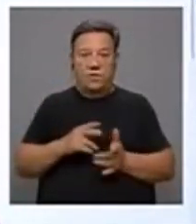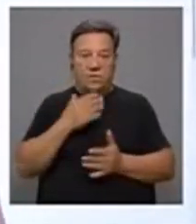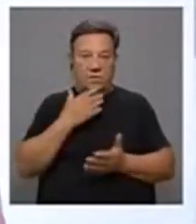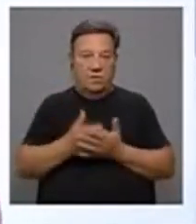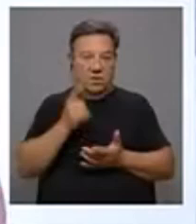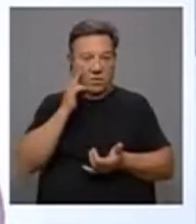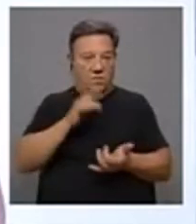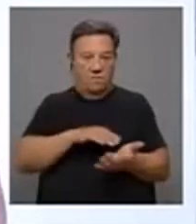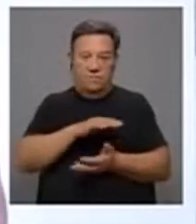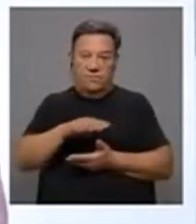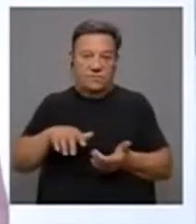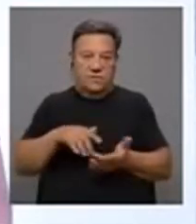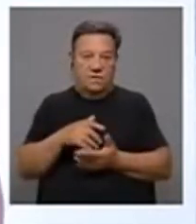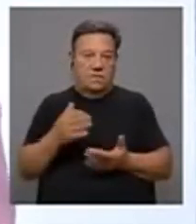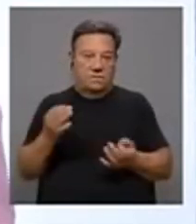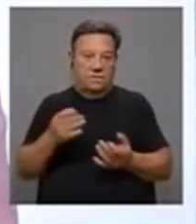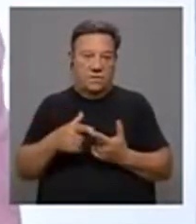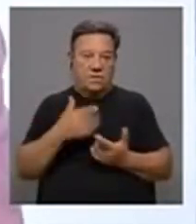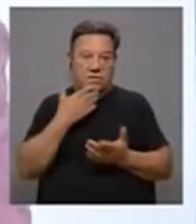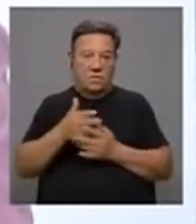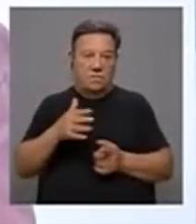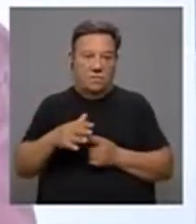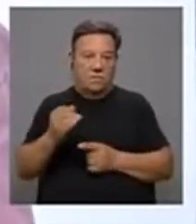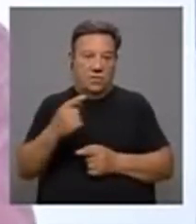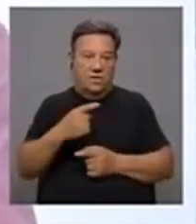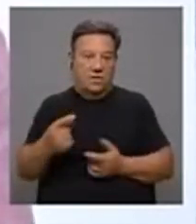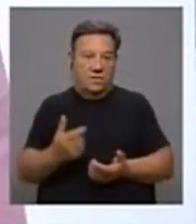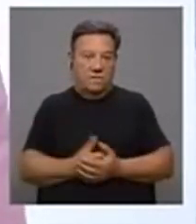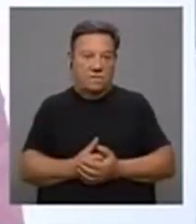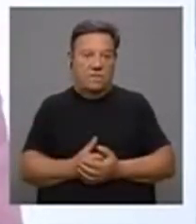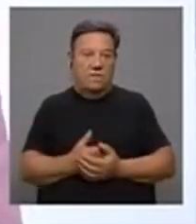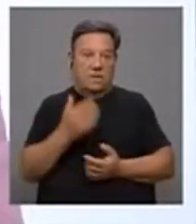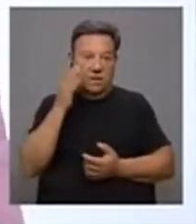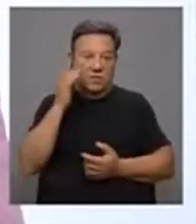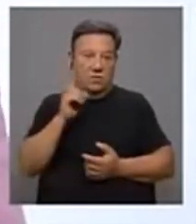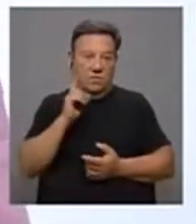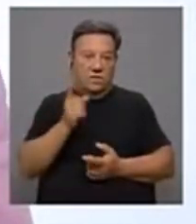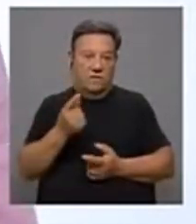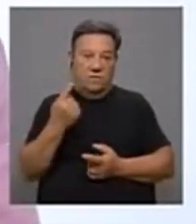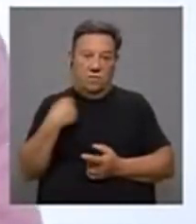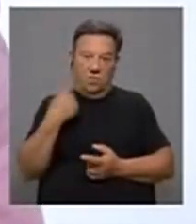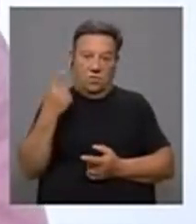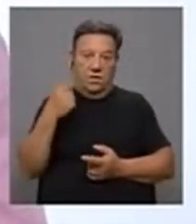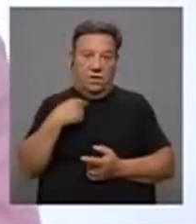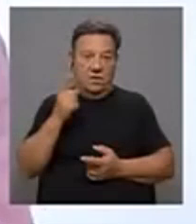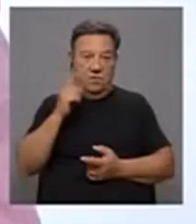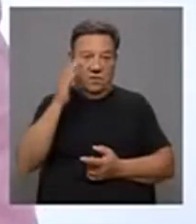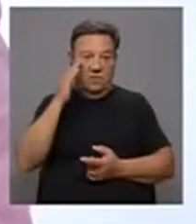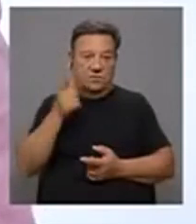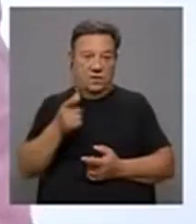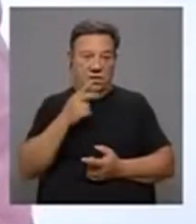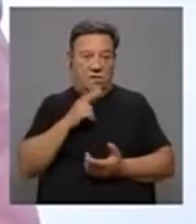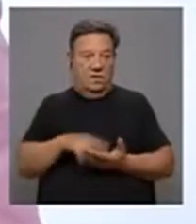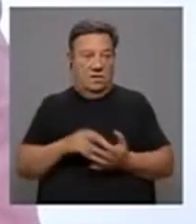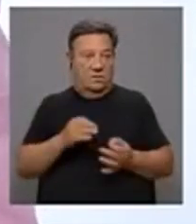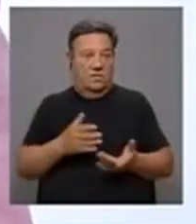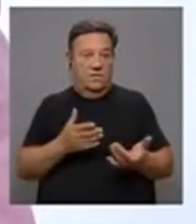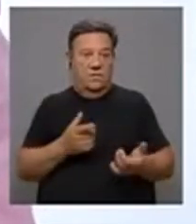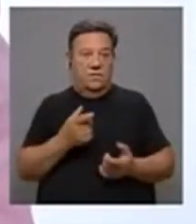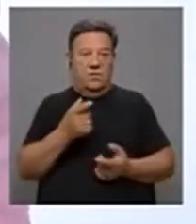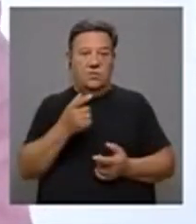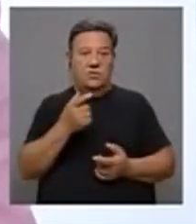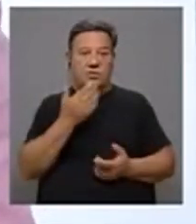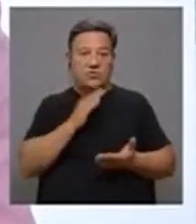confusão que teve um impacto muito negativo. E acho que não devo ser a única pessoa a não achar que razoável que